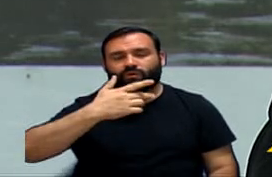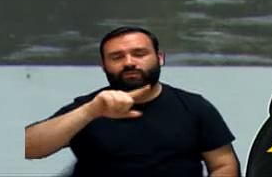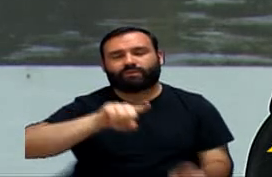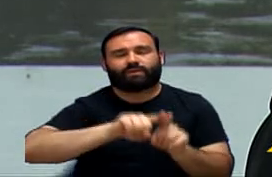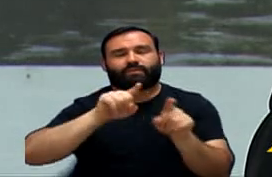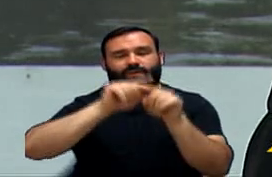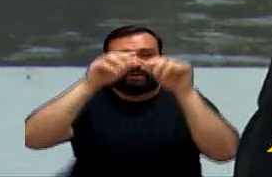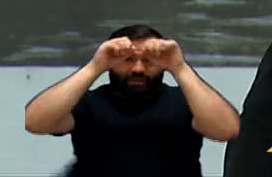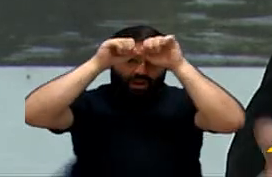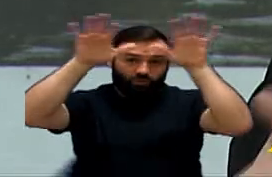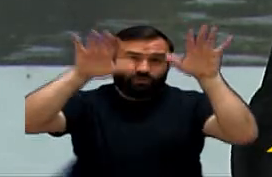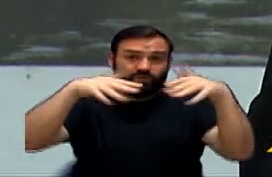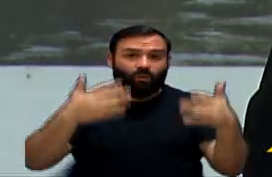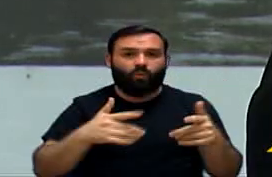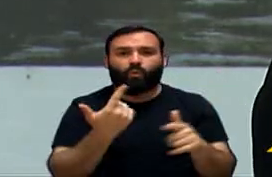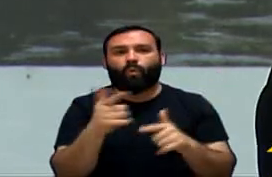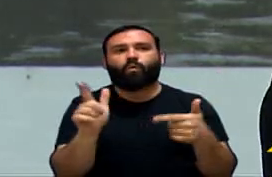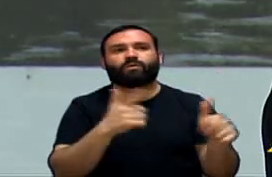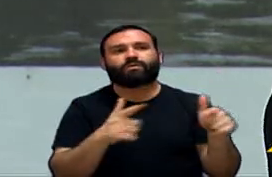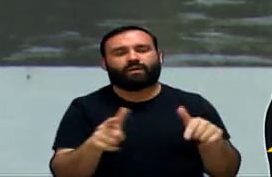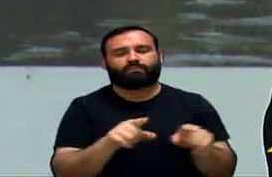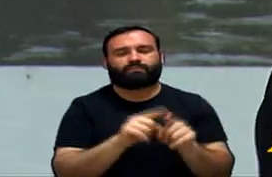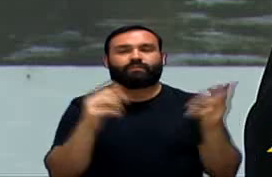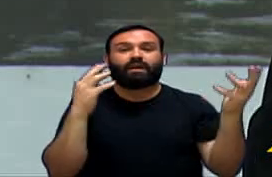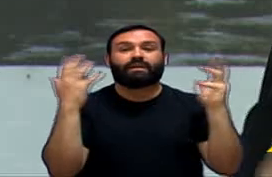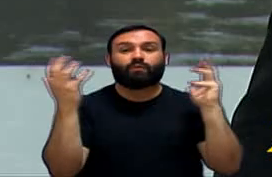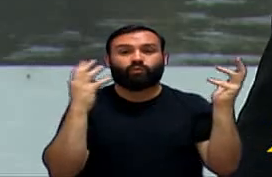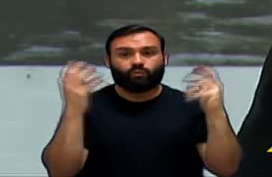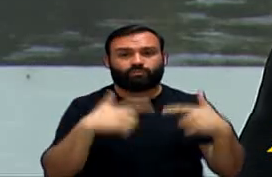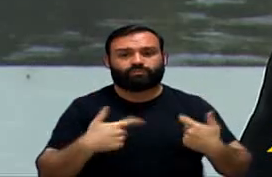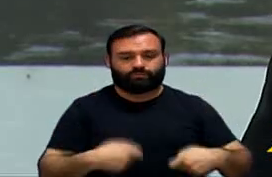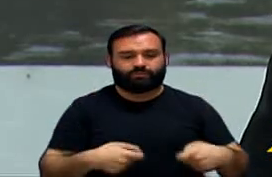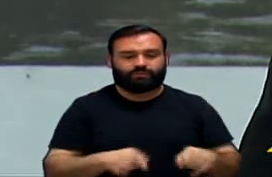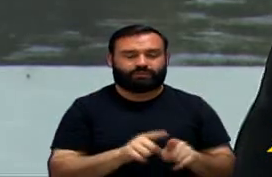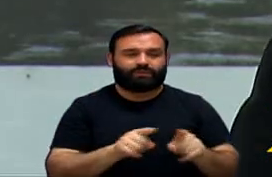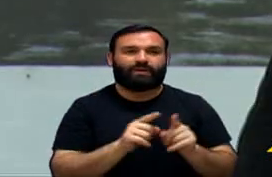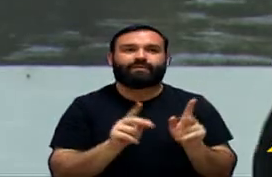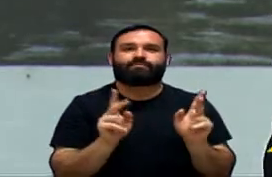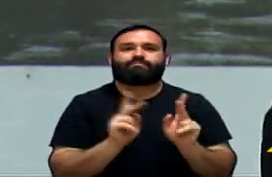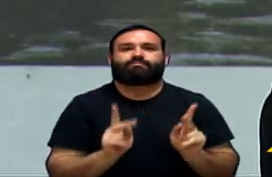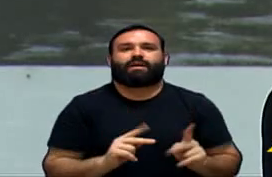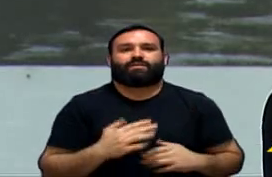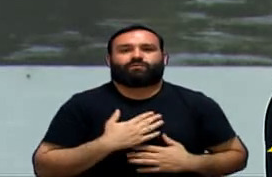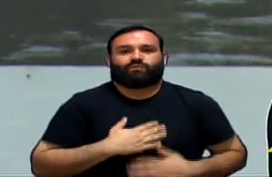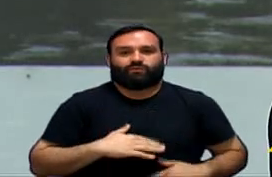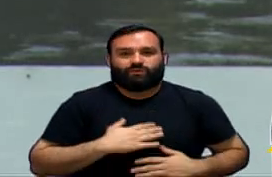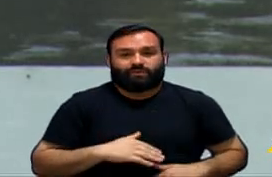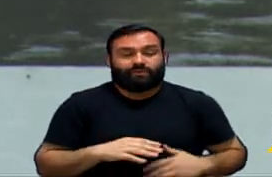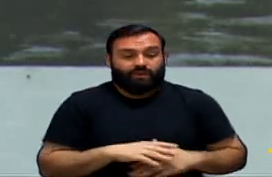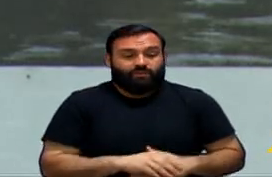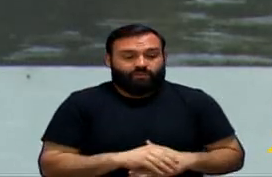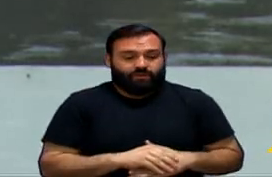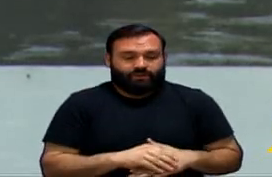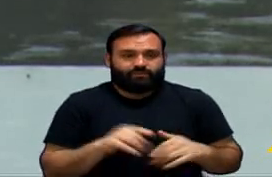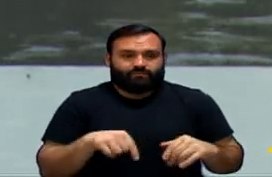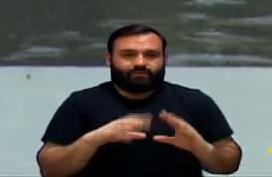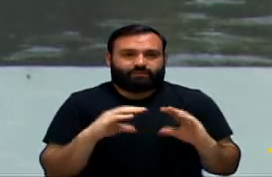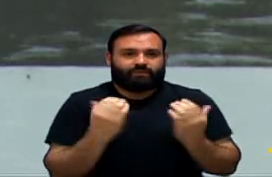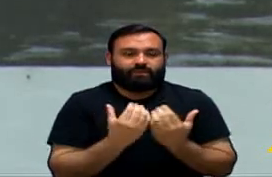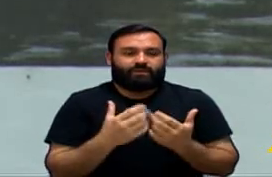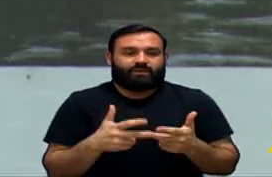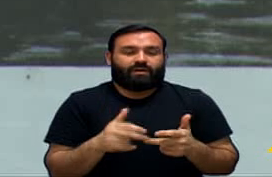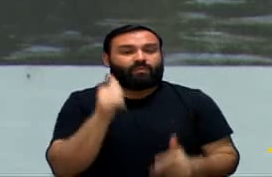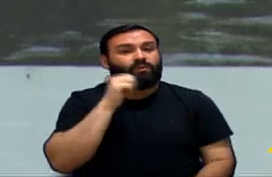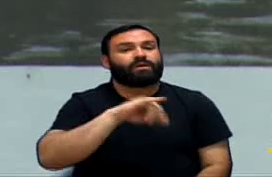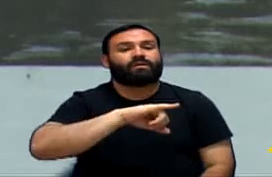espectro autista ou outras doenças que precisam naturalmente do Sossego quero cumprimentar aqui no plenário a vereadora